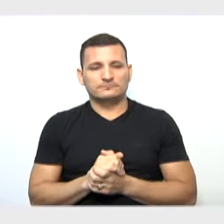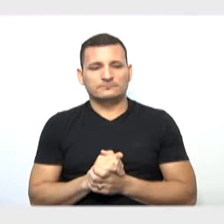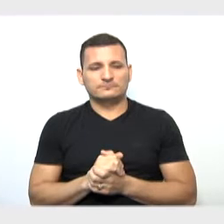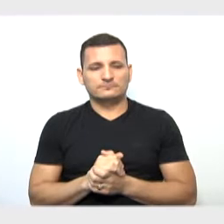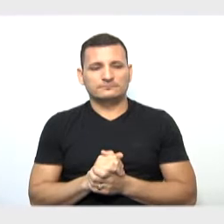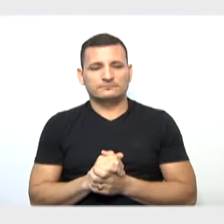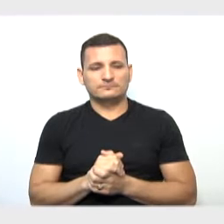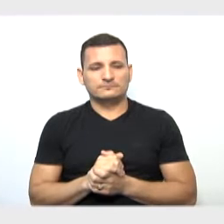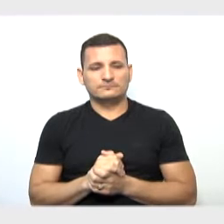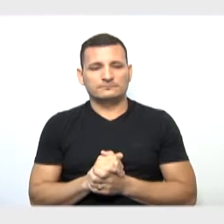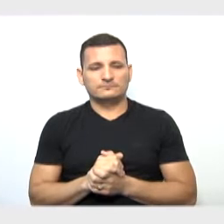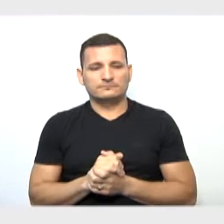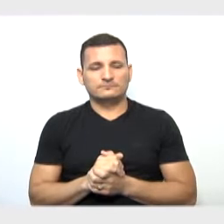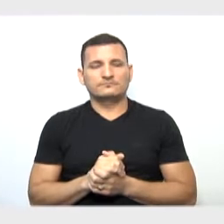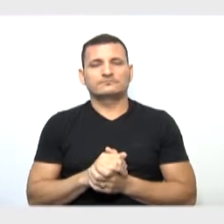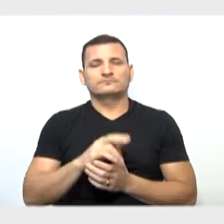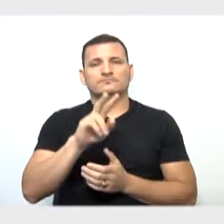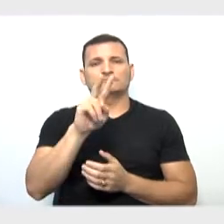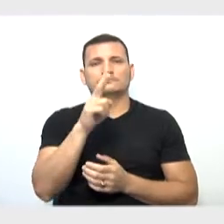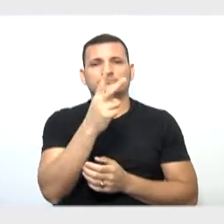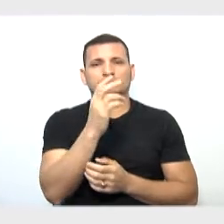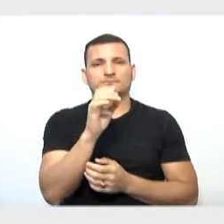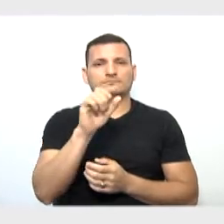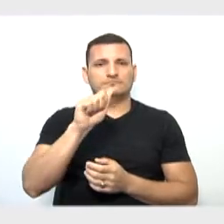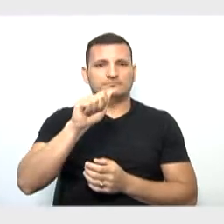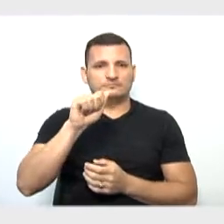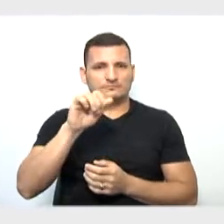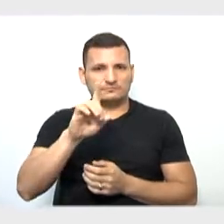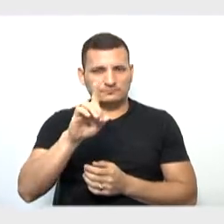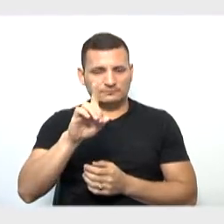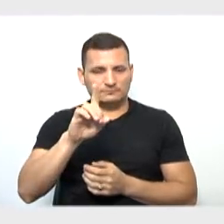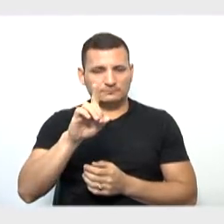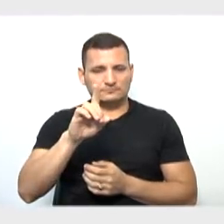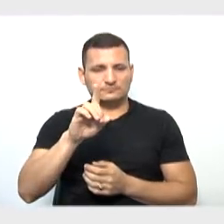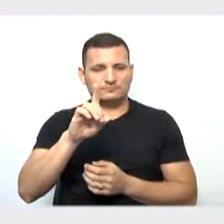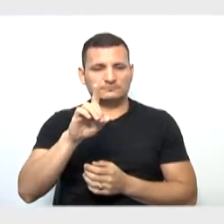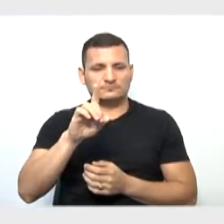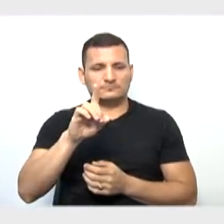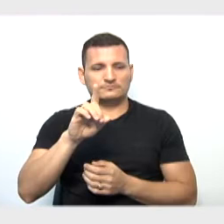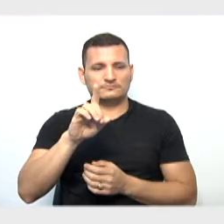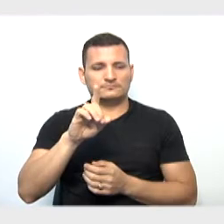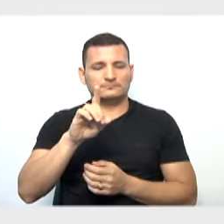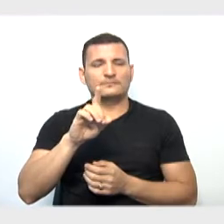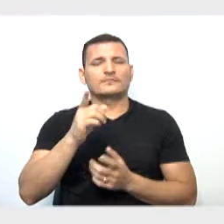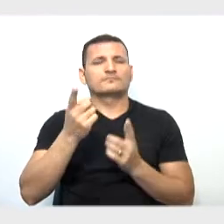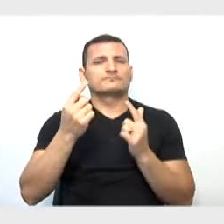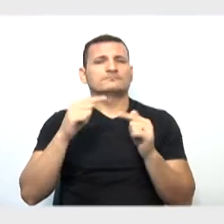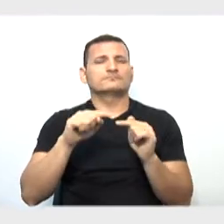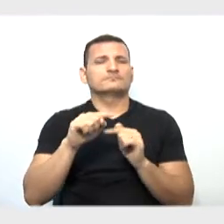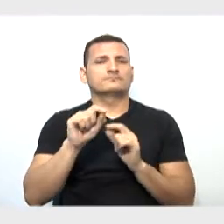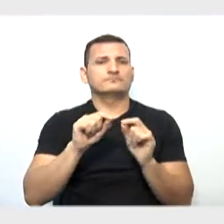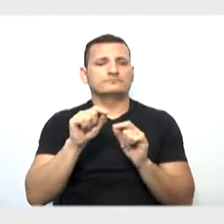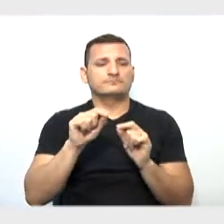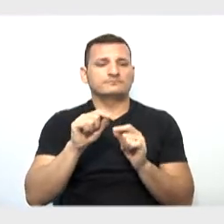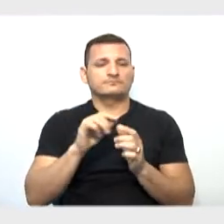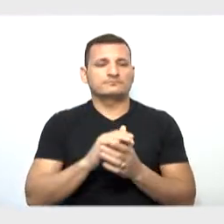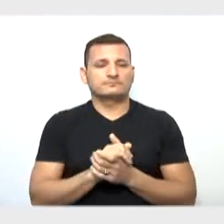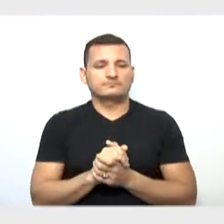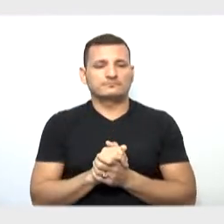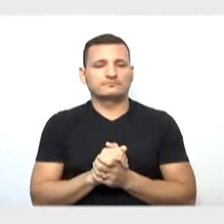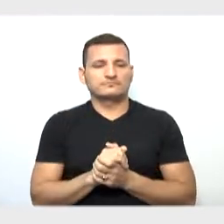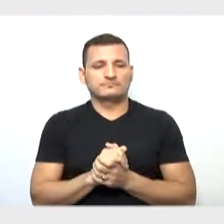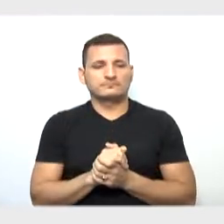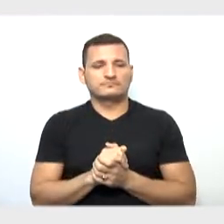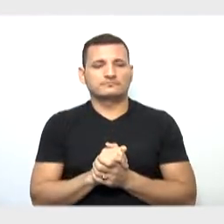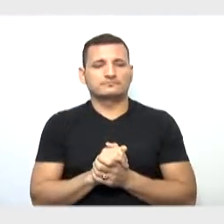Eu vou iniciar agora o nosso cabeçalho, que é o nosso head. Depois do head, por padrão, isso eu só